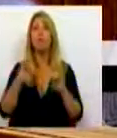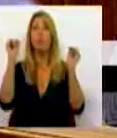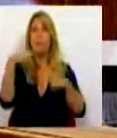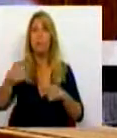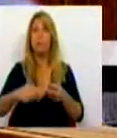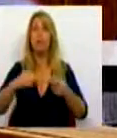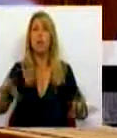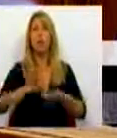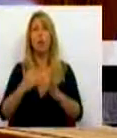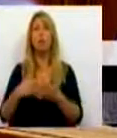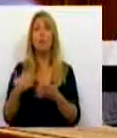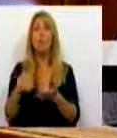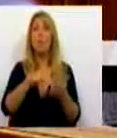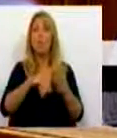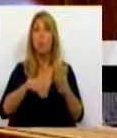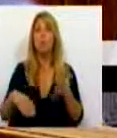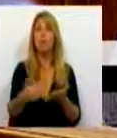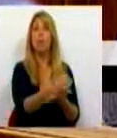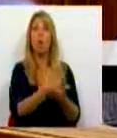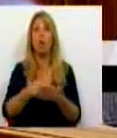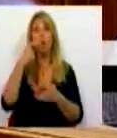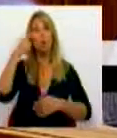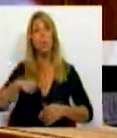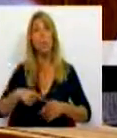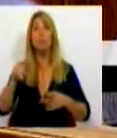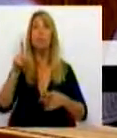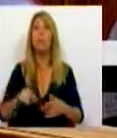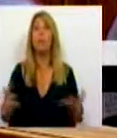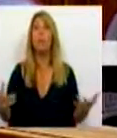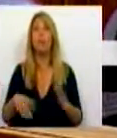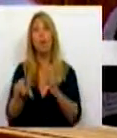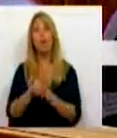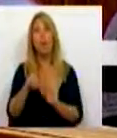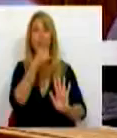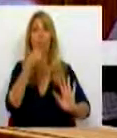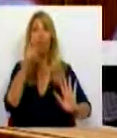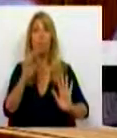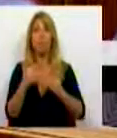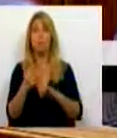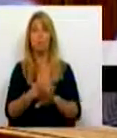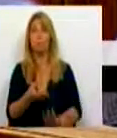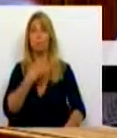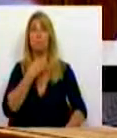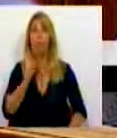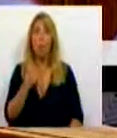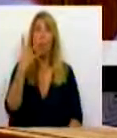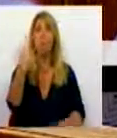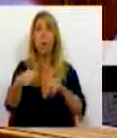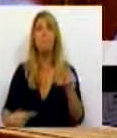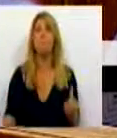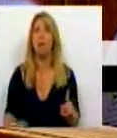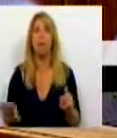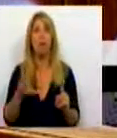à contratação de recursos humanos, quer no que diz respeito também à lei de cabimentos e compromissos que nos asfixiou durante 4 anos e meio de